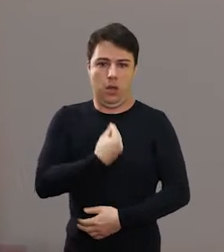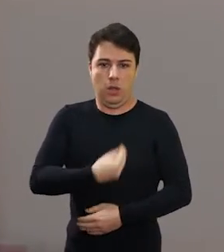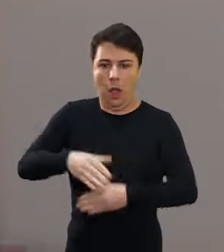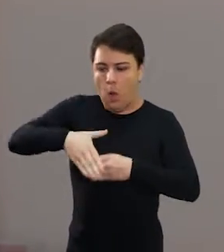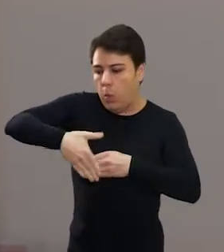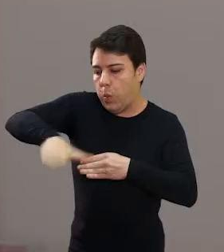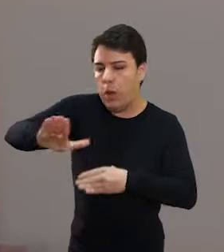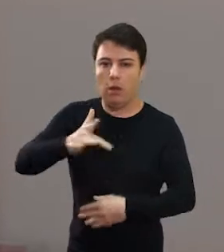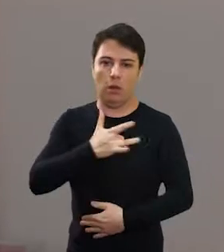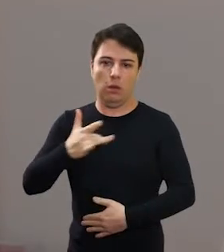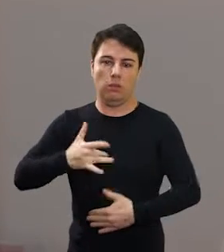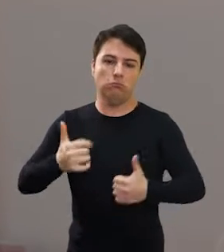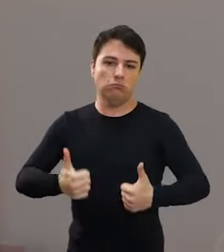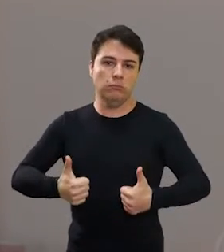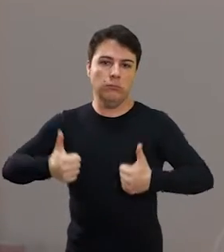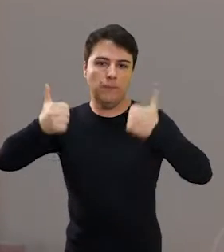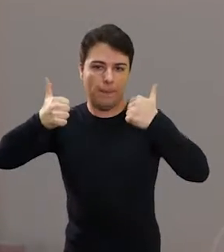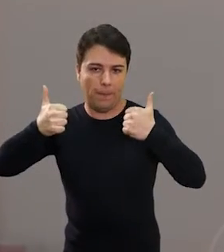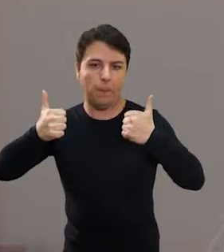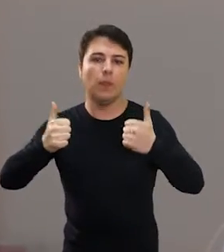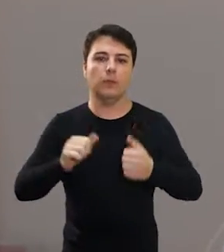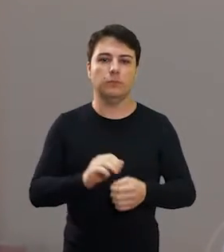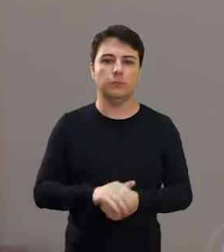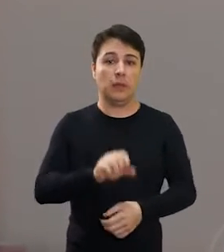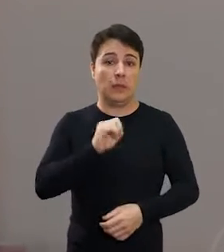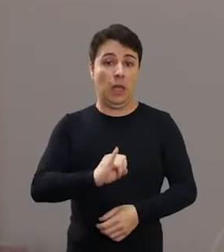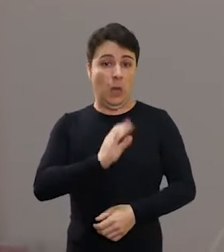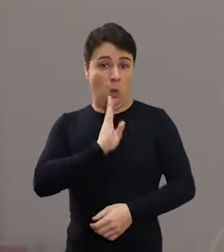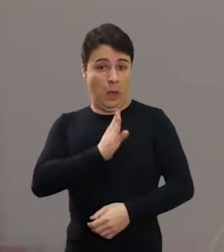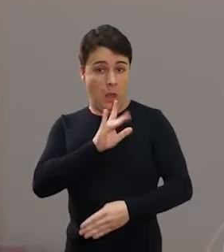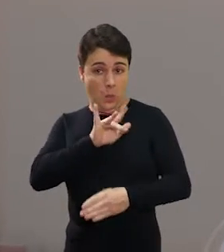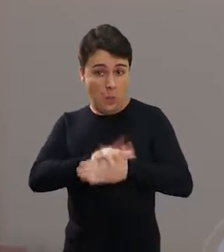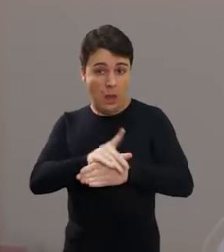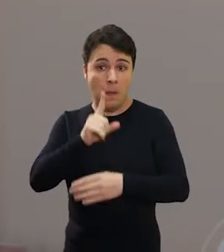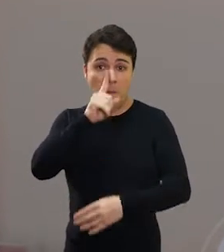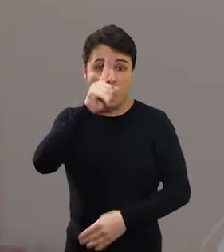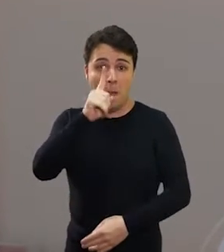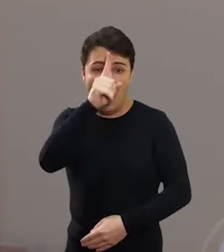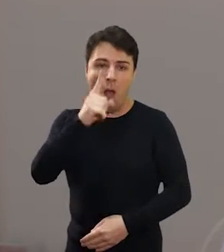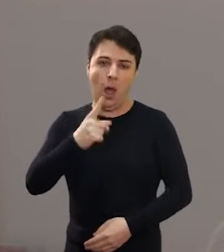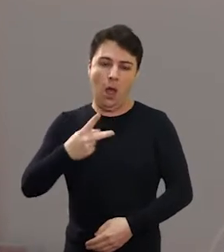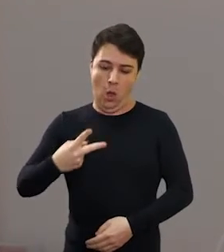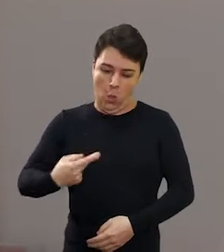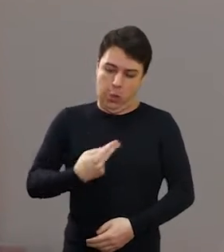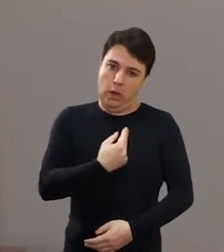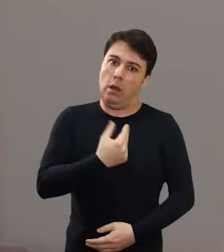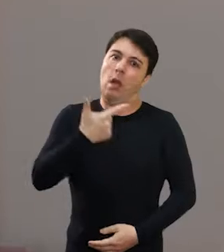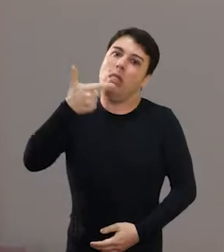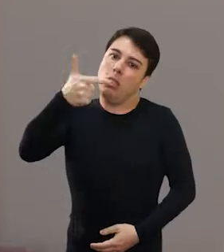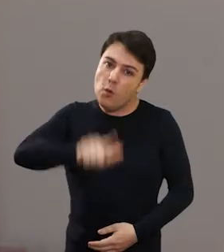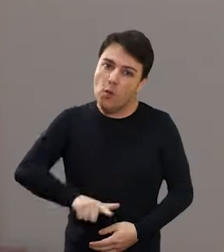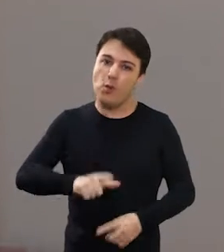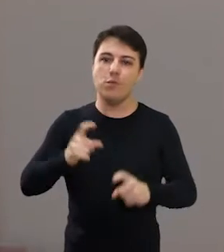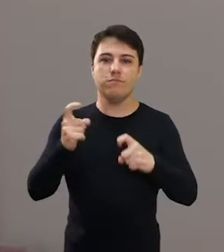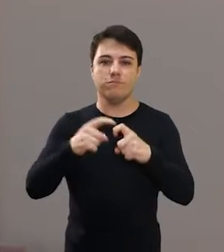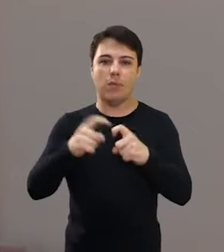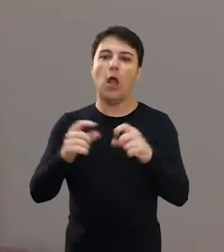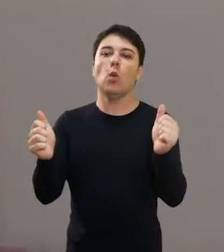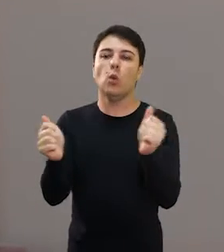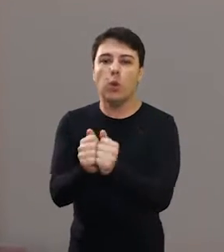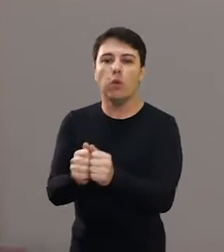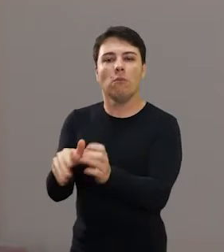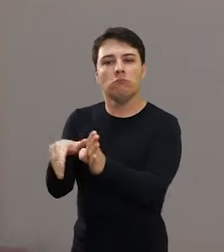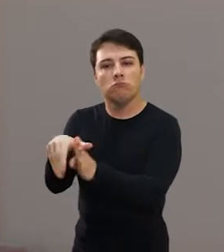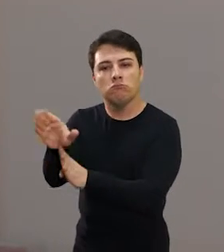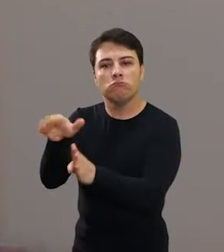grande maioria dos pacientes tem uma sobrevida boa, tem um prognóstico excelente, uma qualidade de vida excelente. Alguns casos